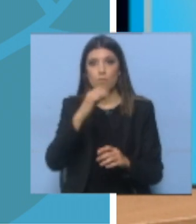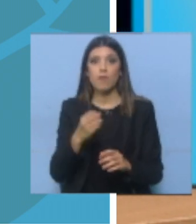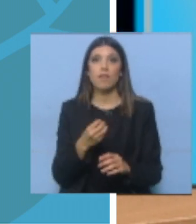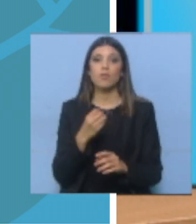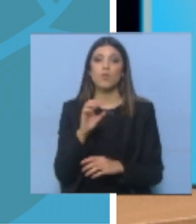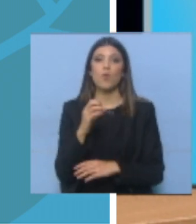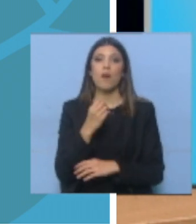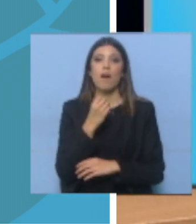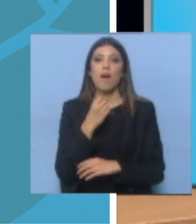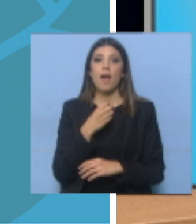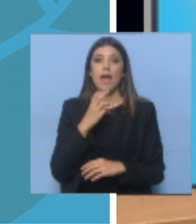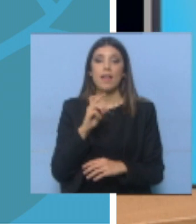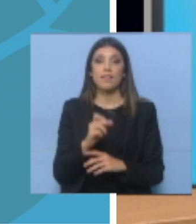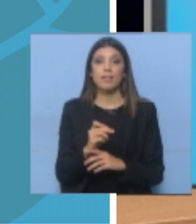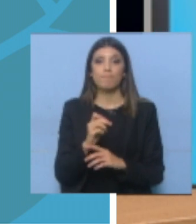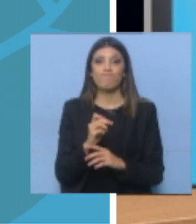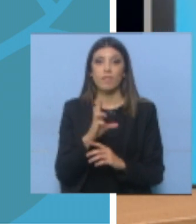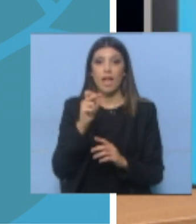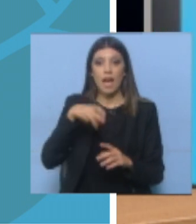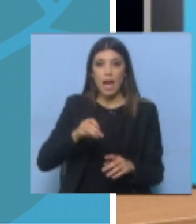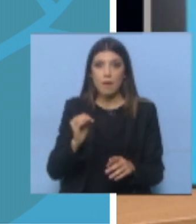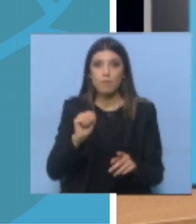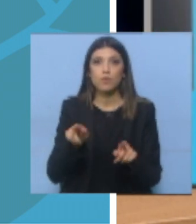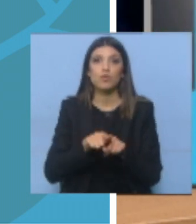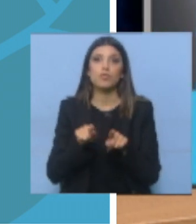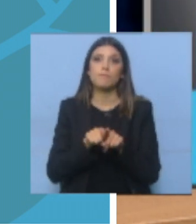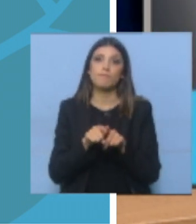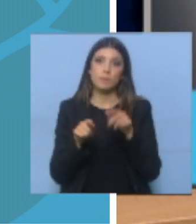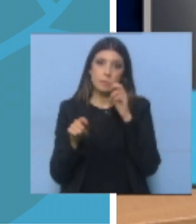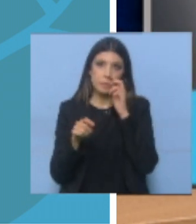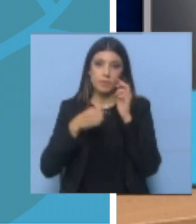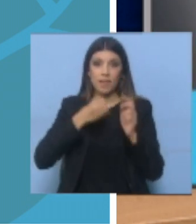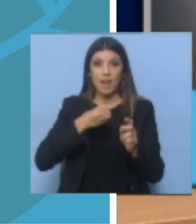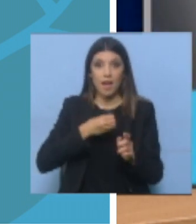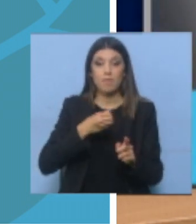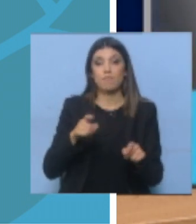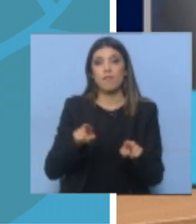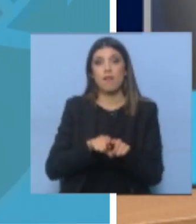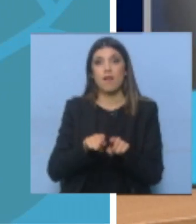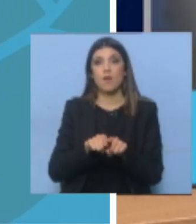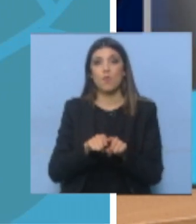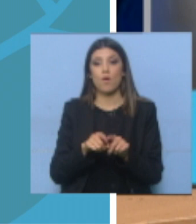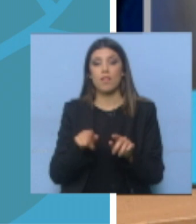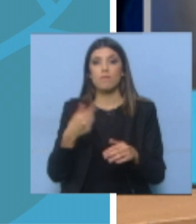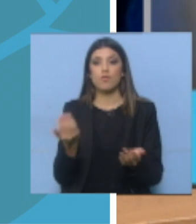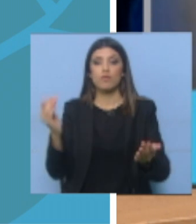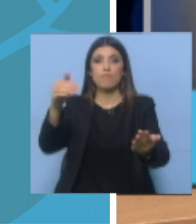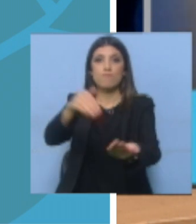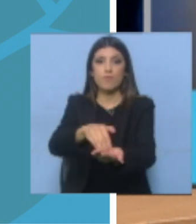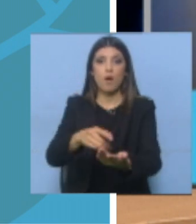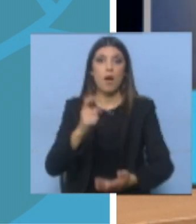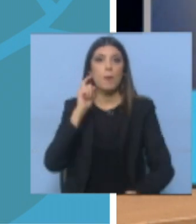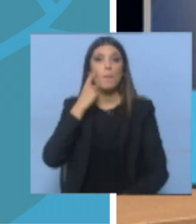aclamação de Cristo Rei, do Hossana, para depois concluir na Páscoa com o ressuscitar.